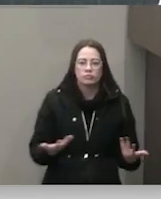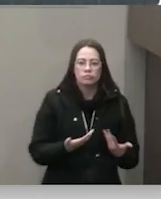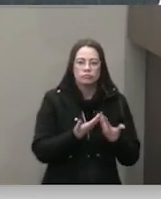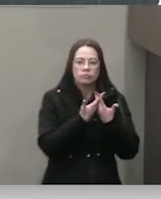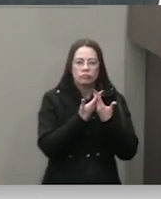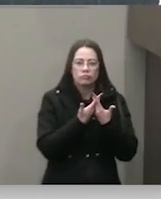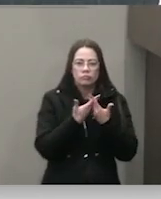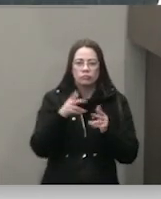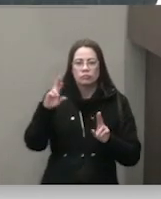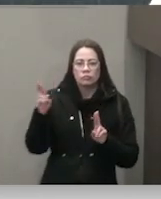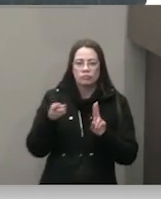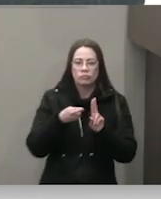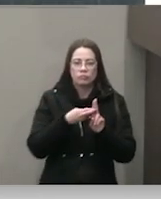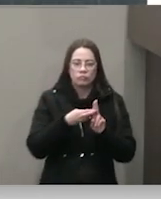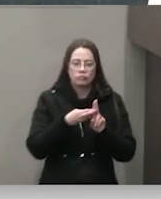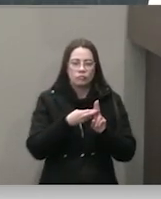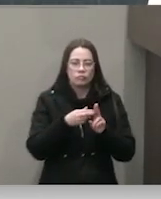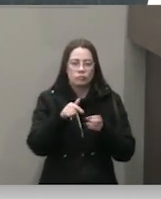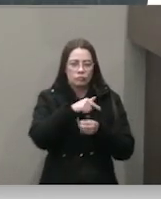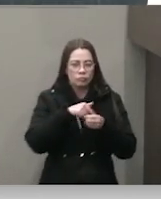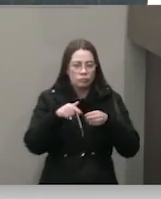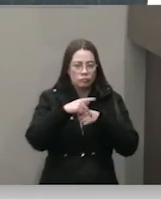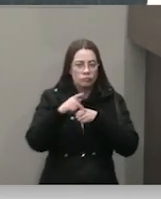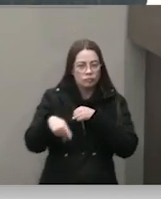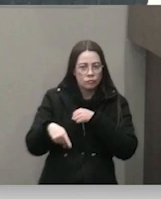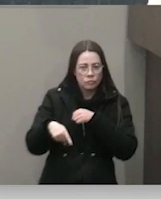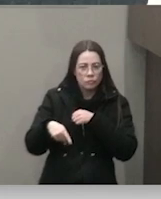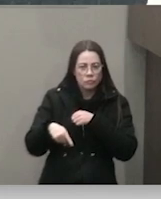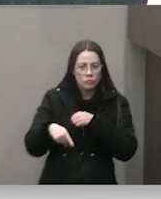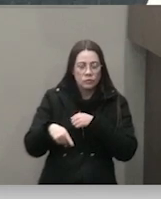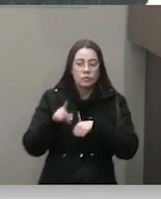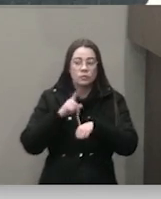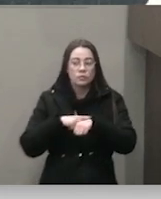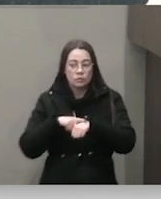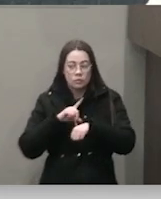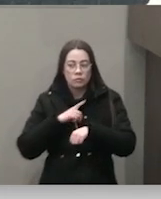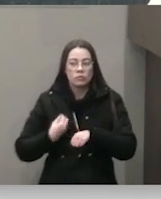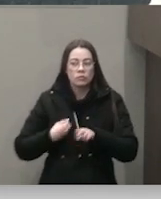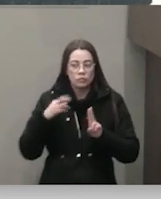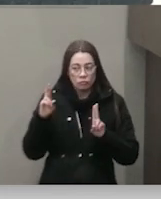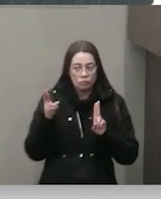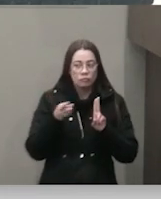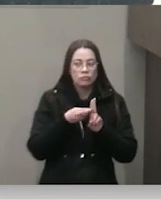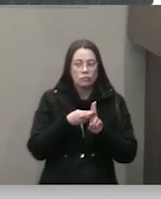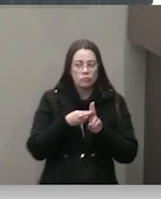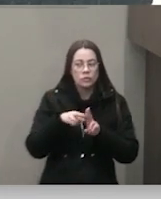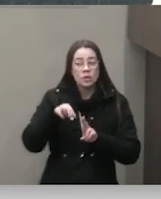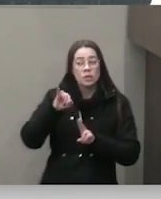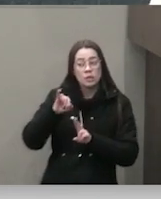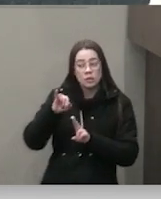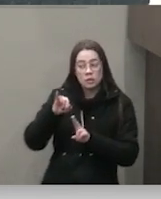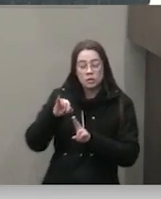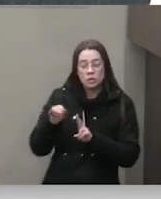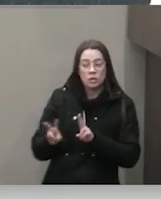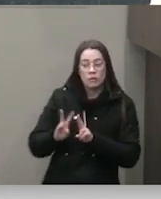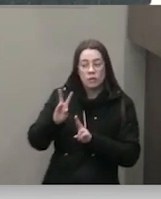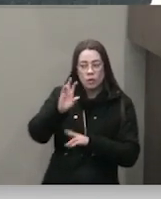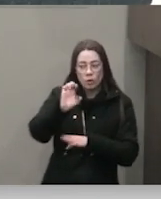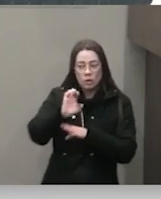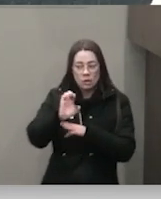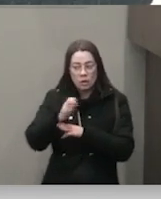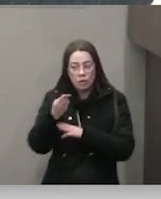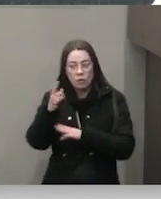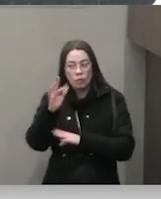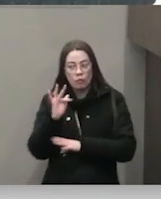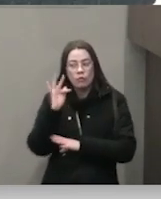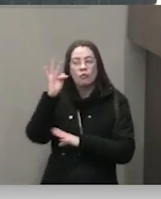de recursos do município, quando o programa for exclusivamente com recurso municipal. Se for com valores do Estado ou